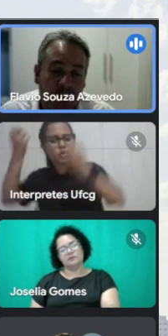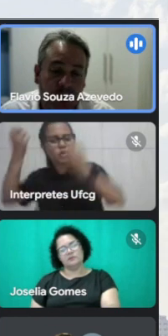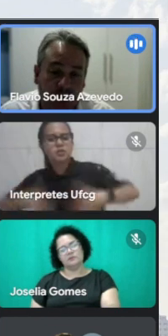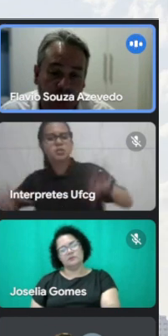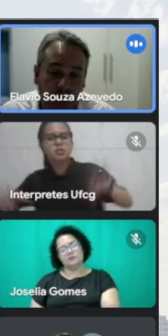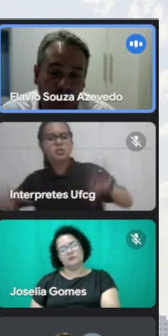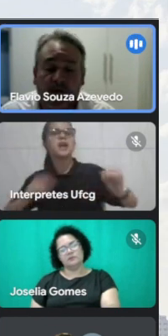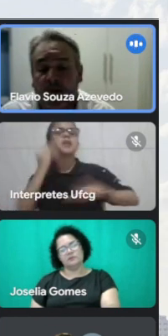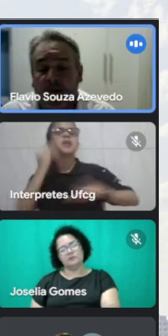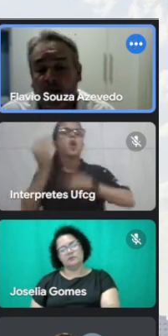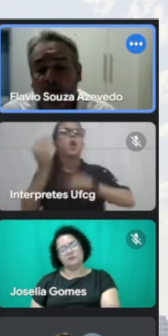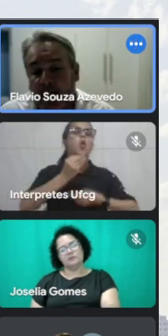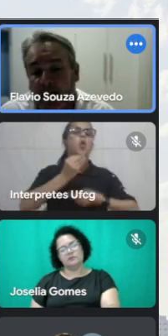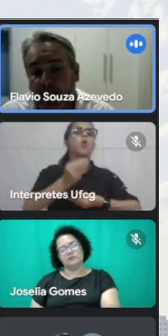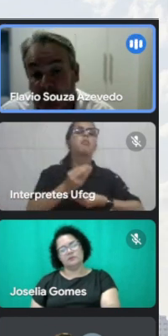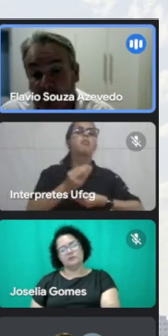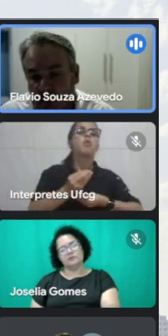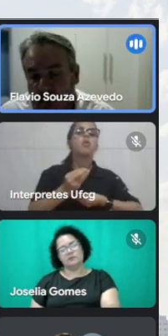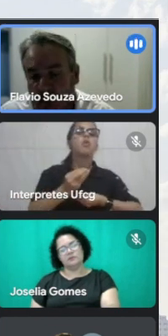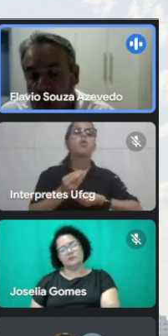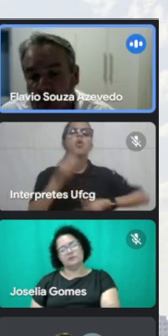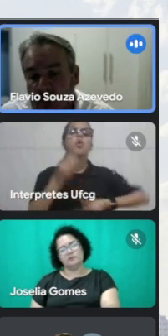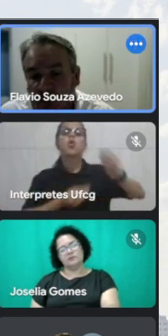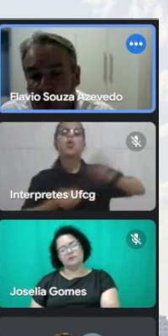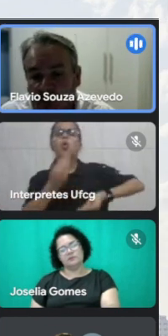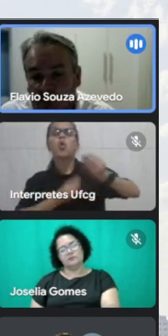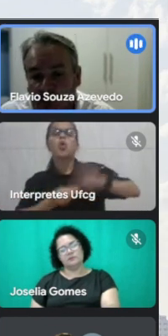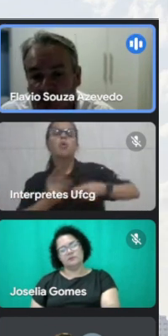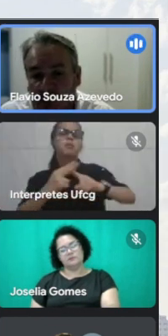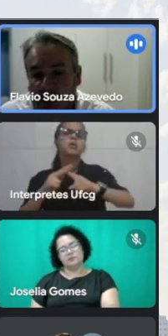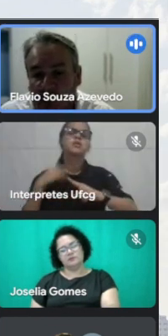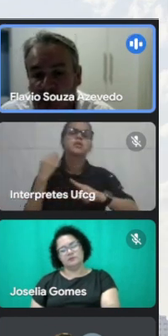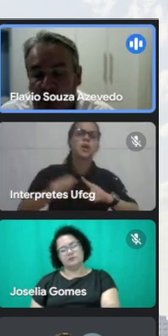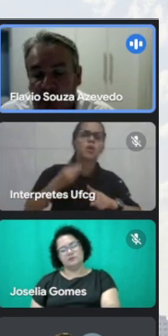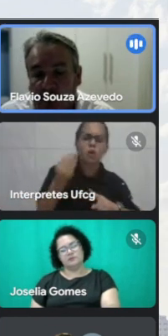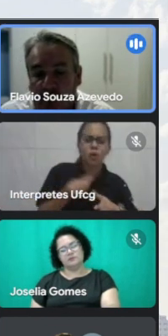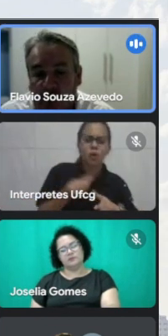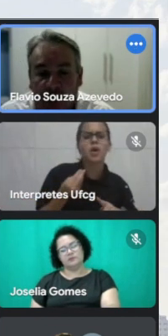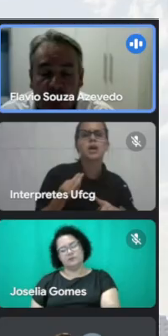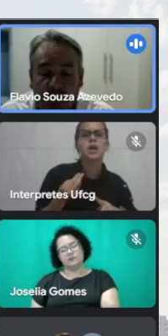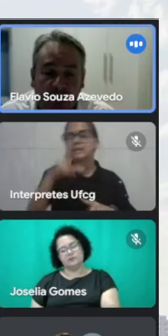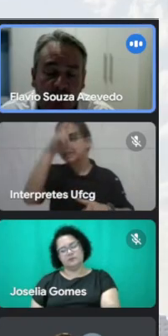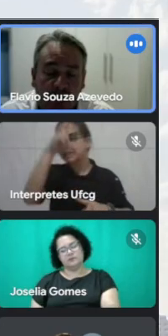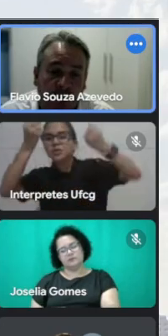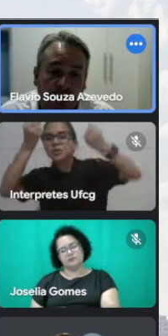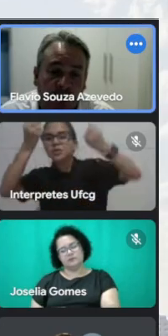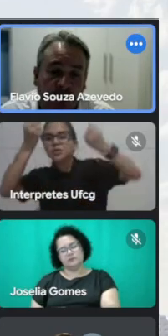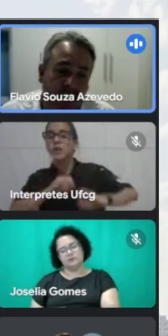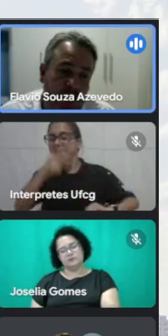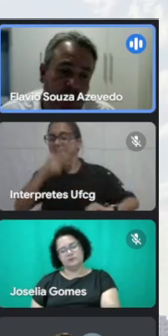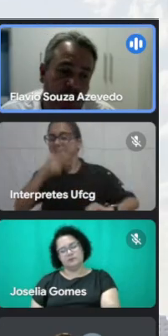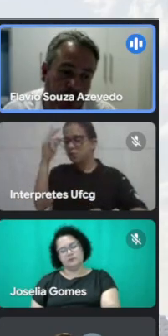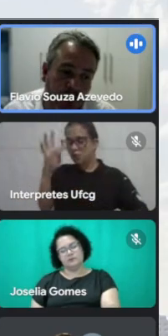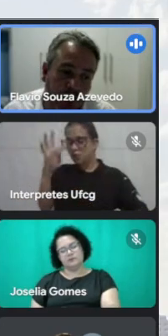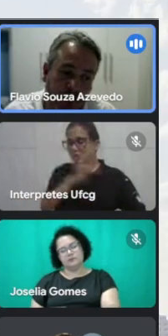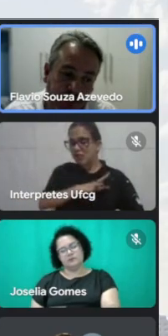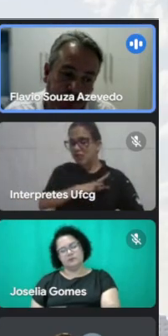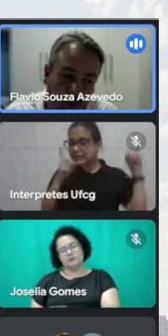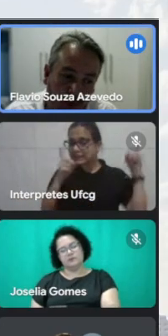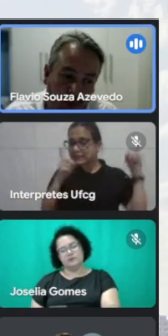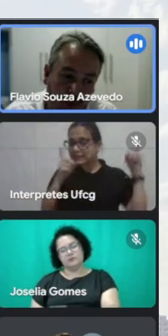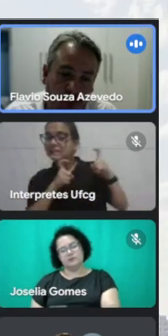ser administrado, né, esse sistema aí, que foi implantado nessa região da Lagoa do Piratininga. Se ia ser a